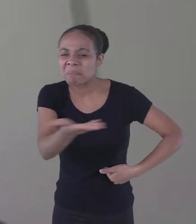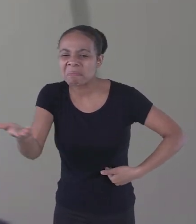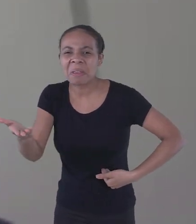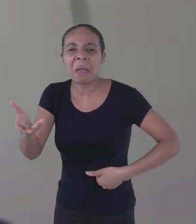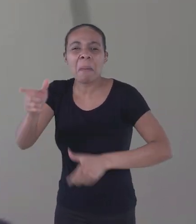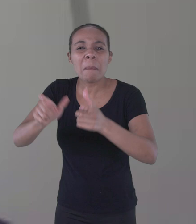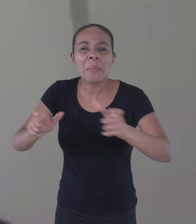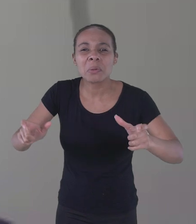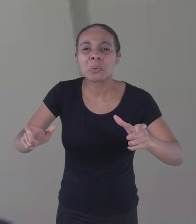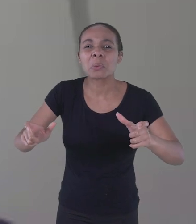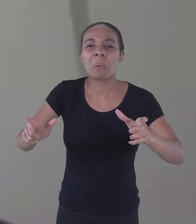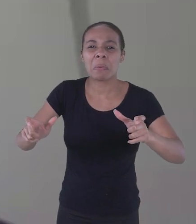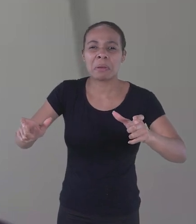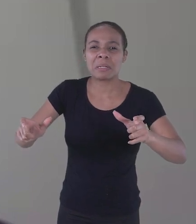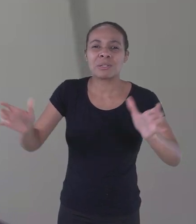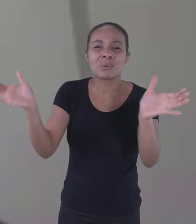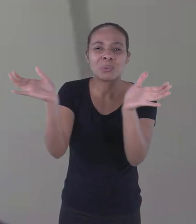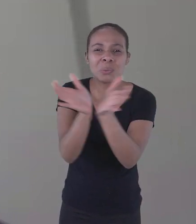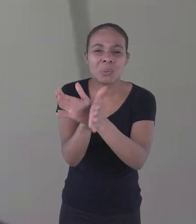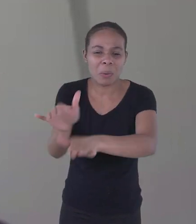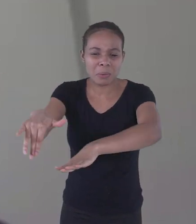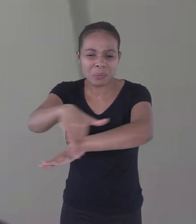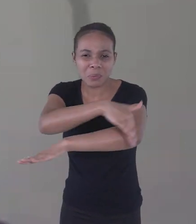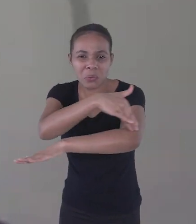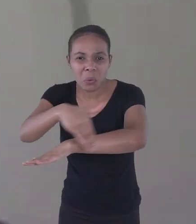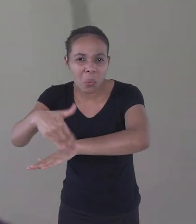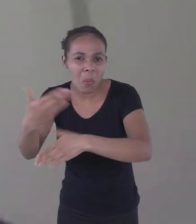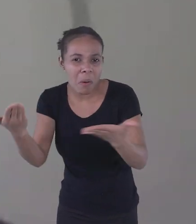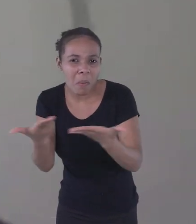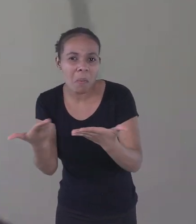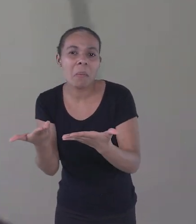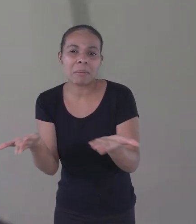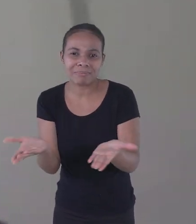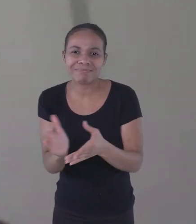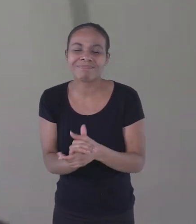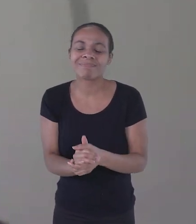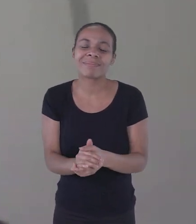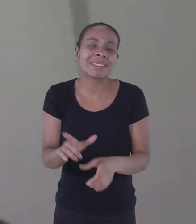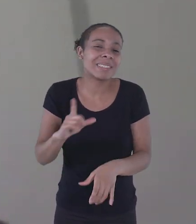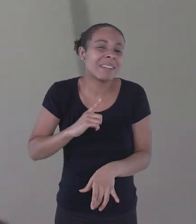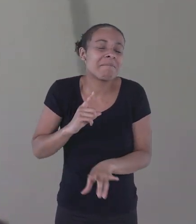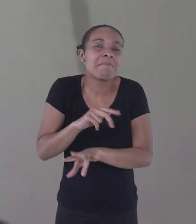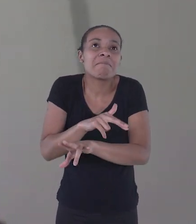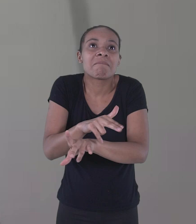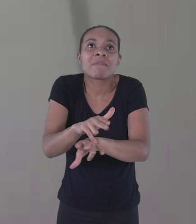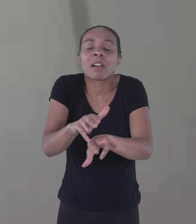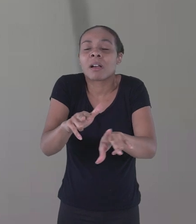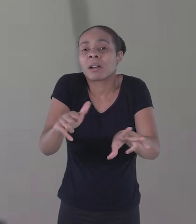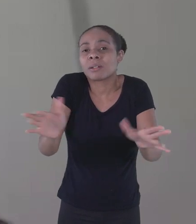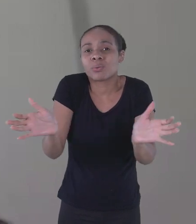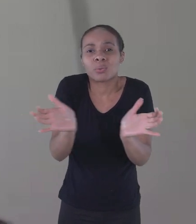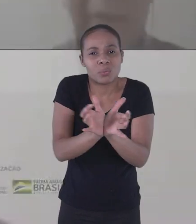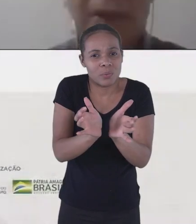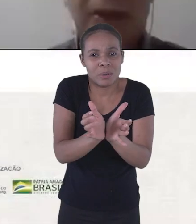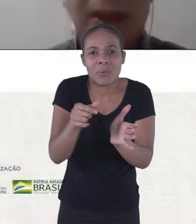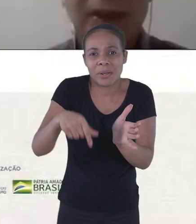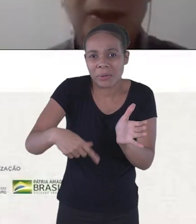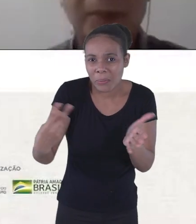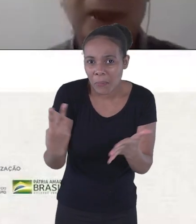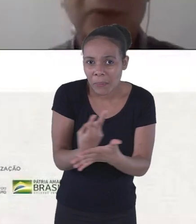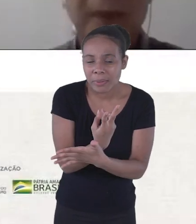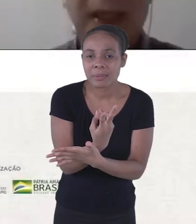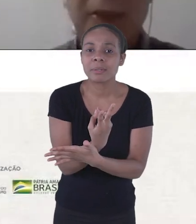rua, né, com tantas famílias abandonadas, mas, sobretudo, nesse momento, com tantas pessoas necessitando